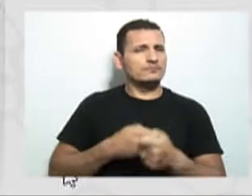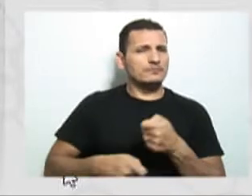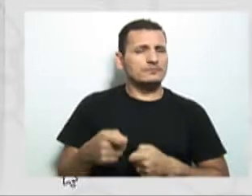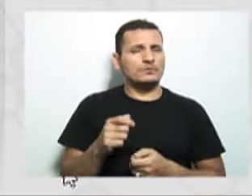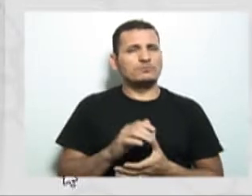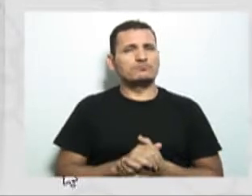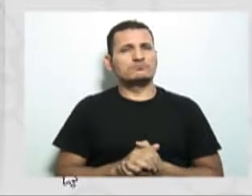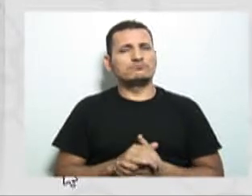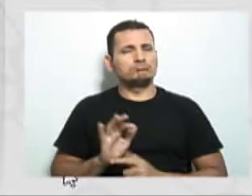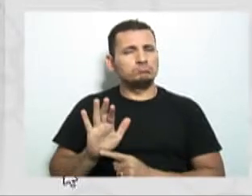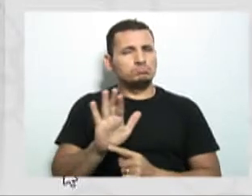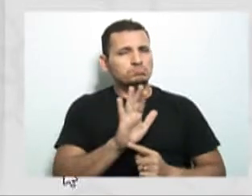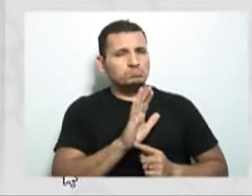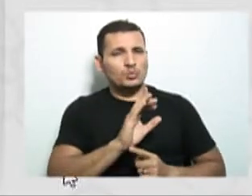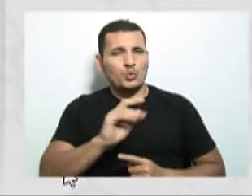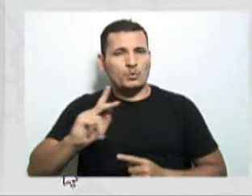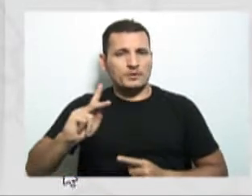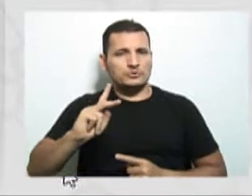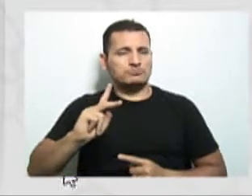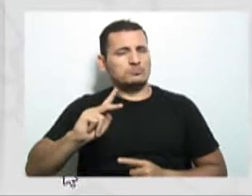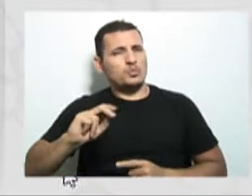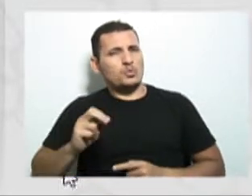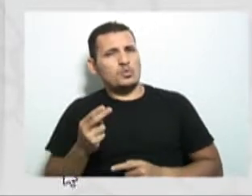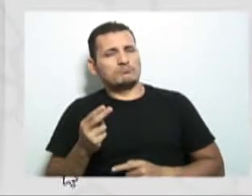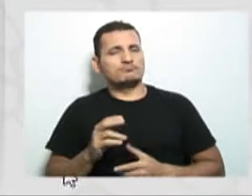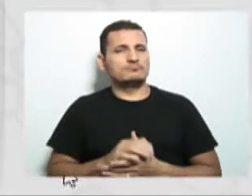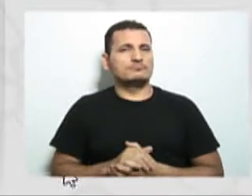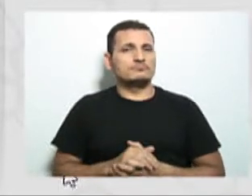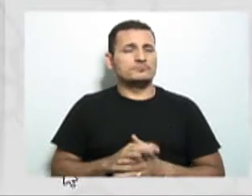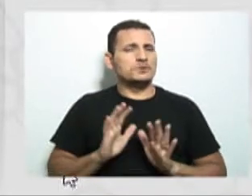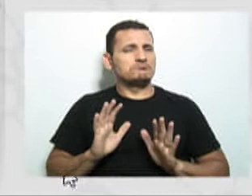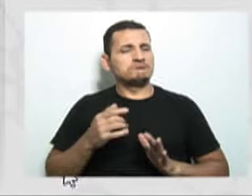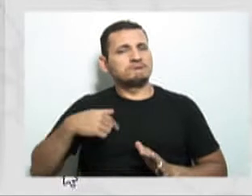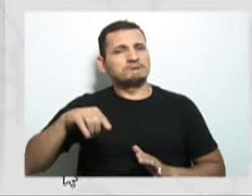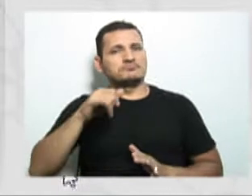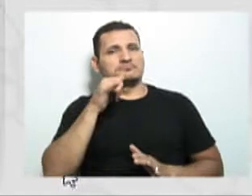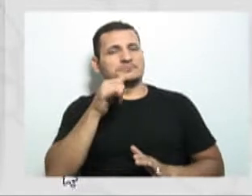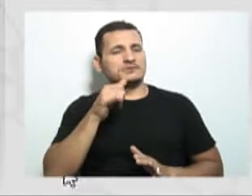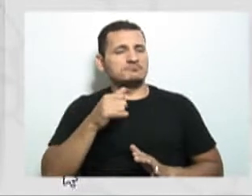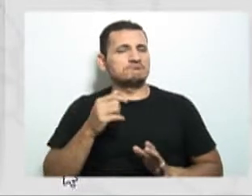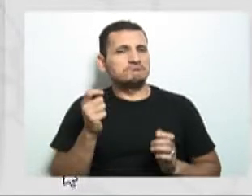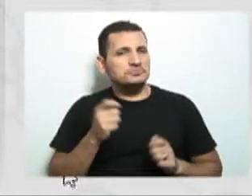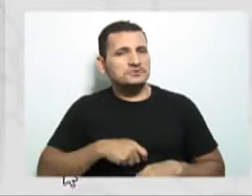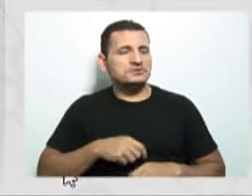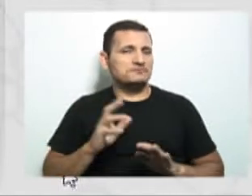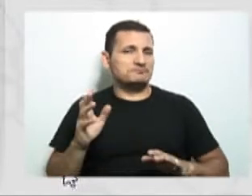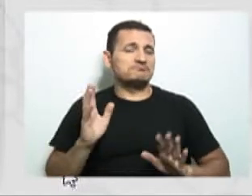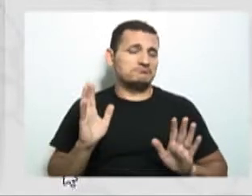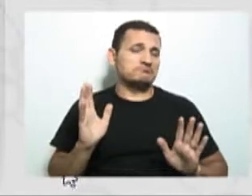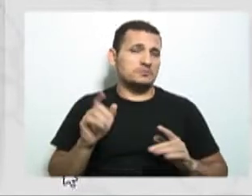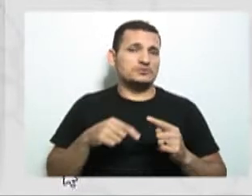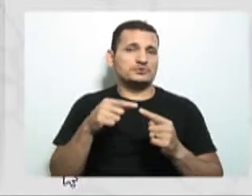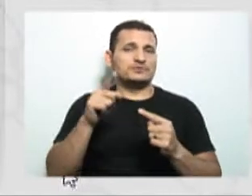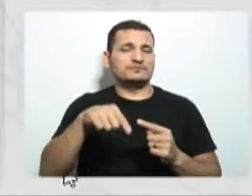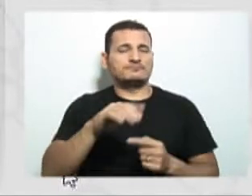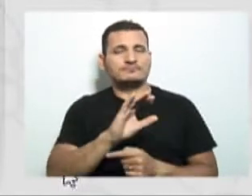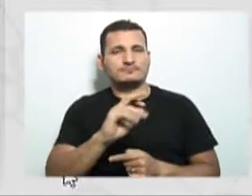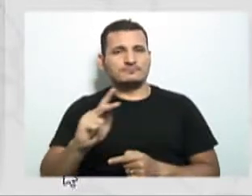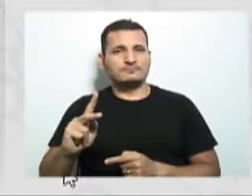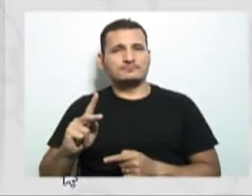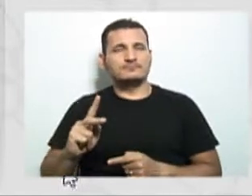ou colaborativa. Puxa vida, se todos nós pudéssemos negociar dessa forma, não é? Pelo menos esse é o objetivo das